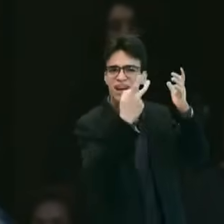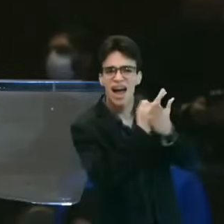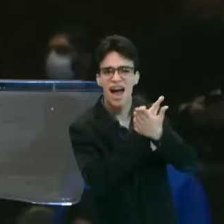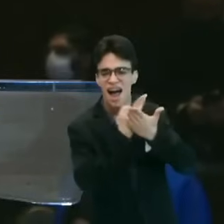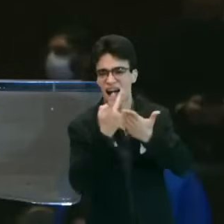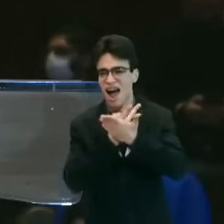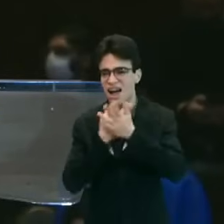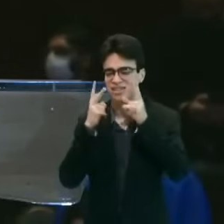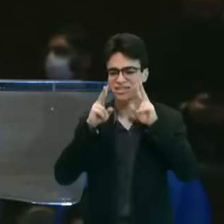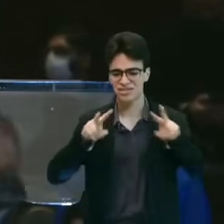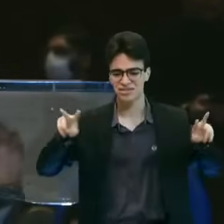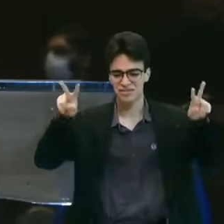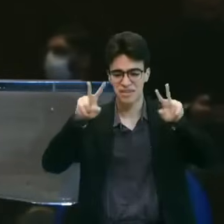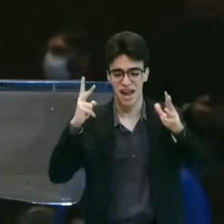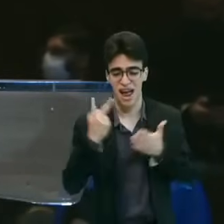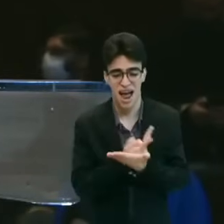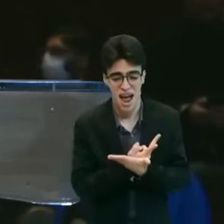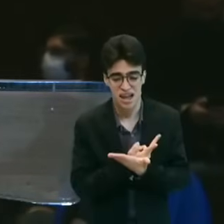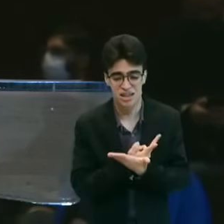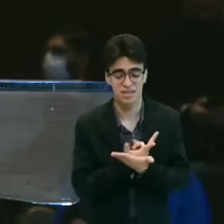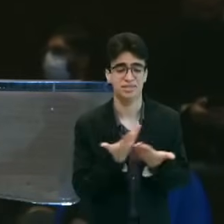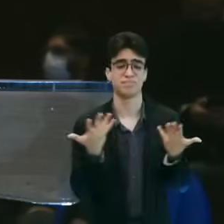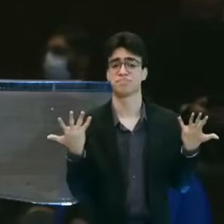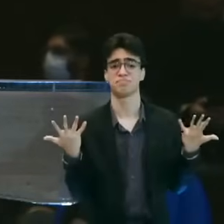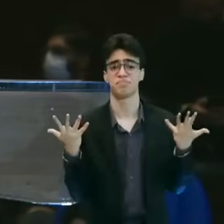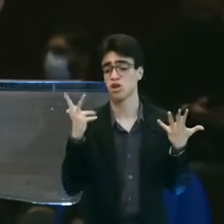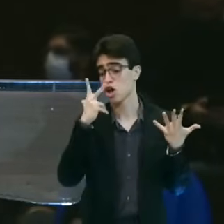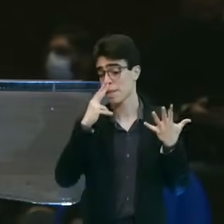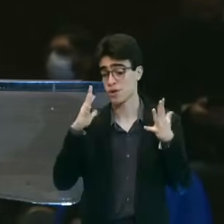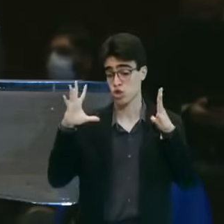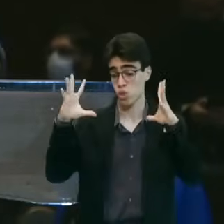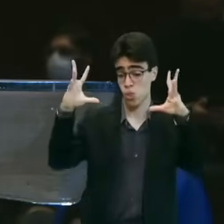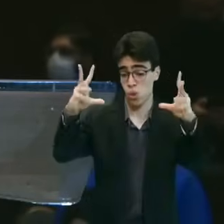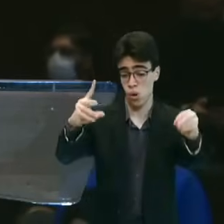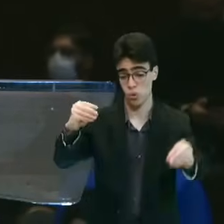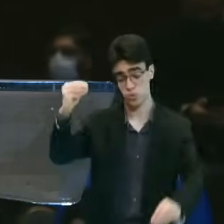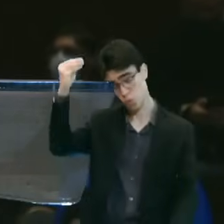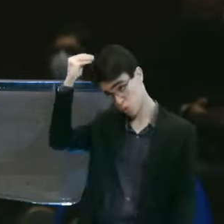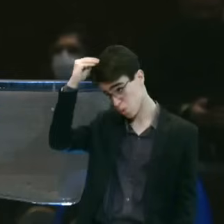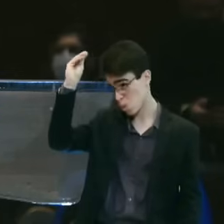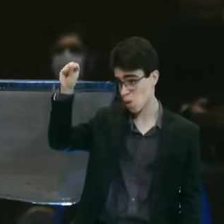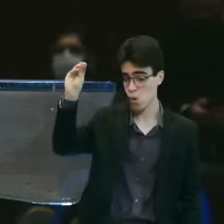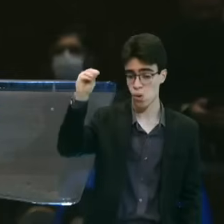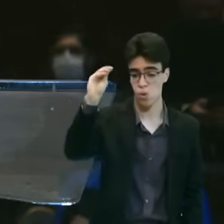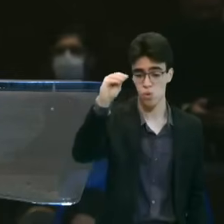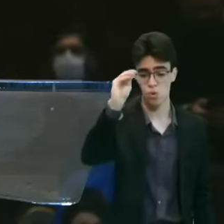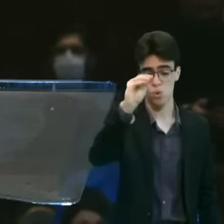realidade para a gente, todos são culpados da minha dor.